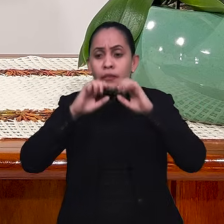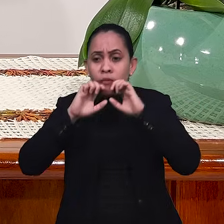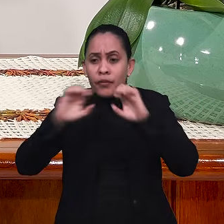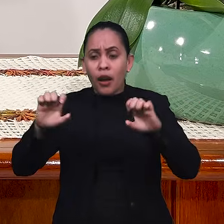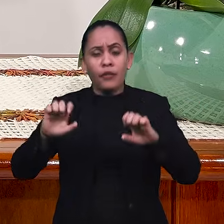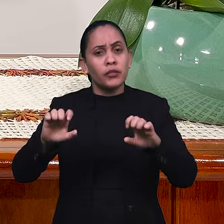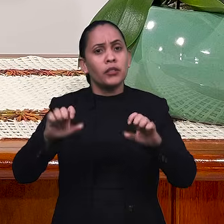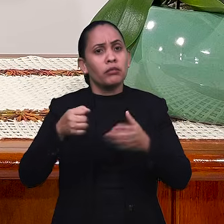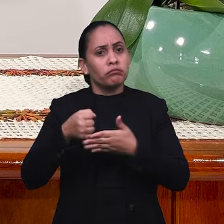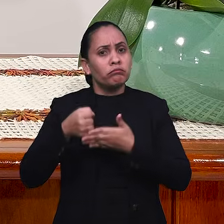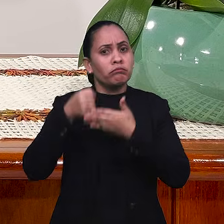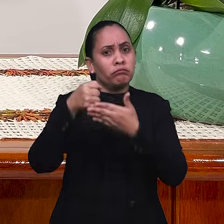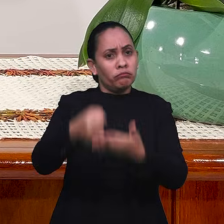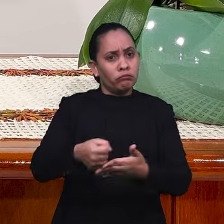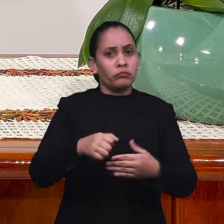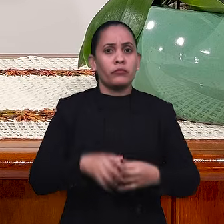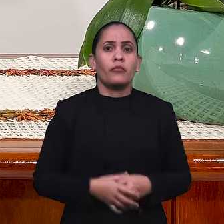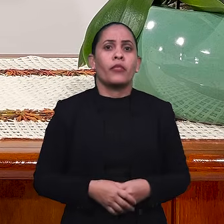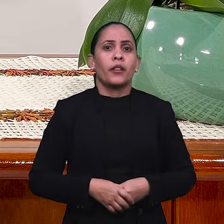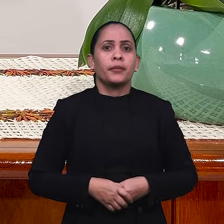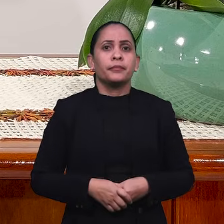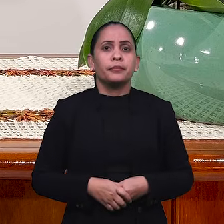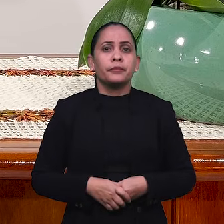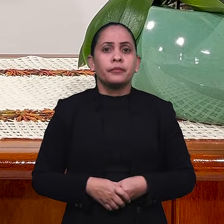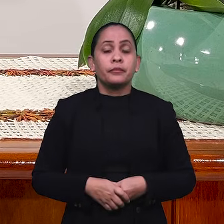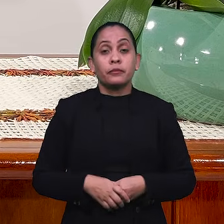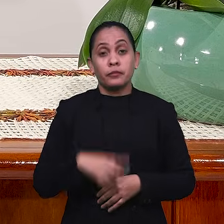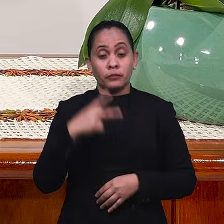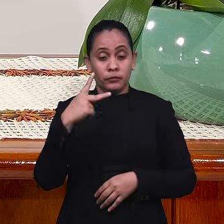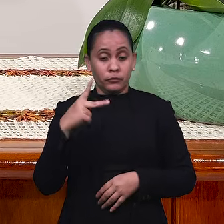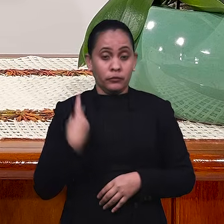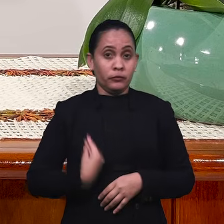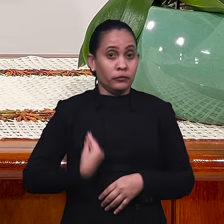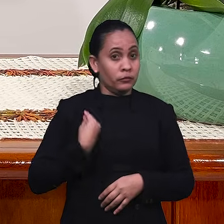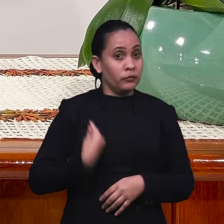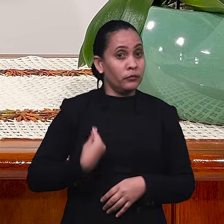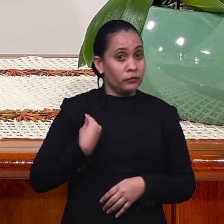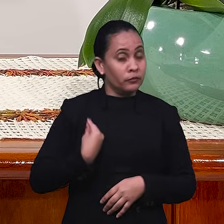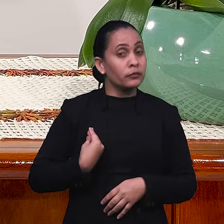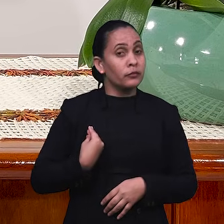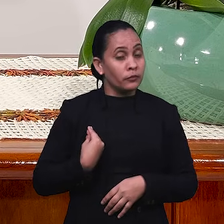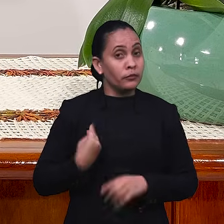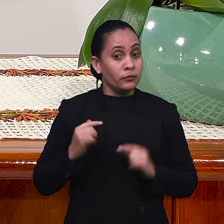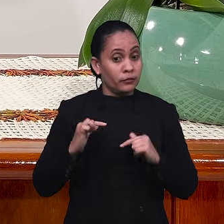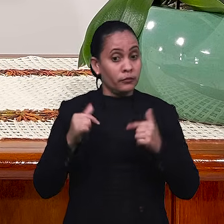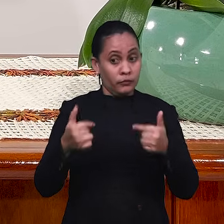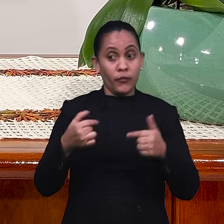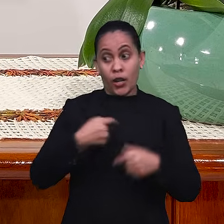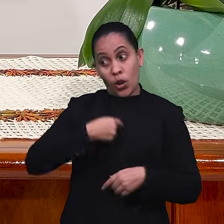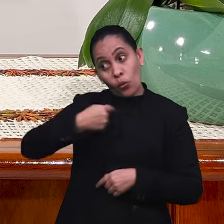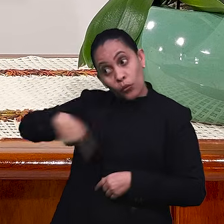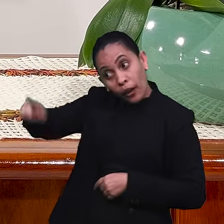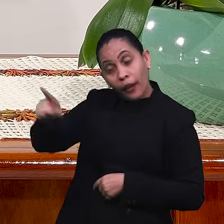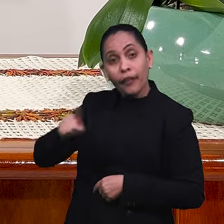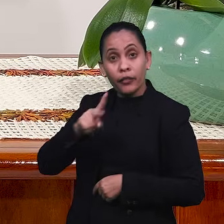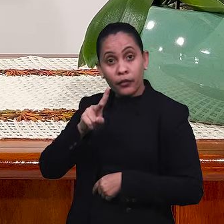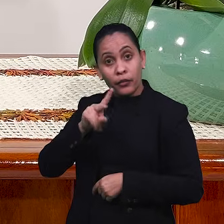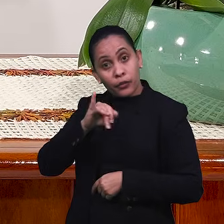evangelização, ou assistência, o que está cumprindo na vida dos irmãos é exatamente o id.